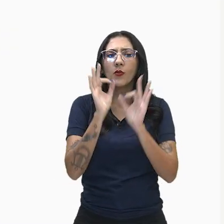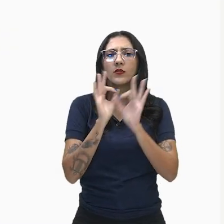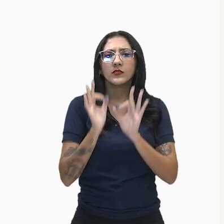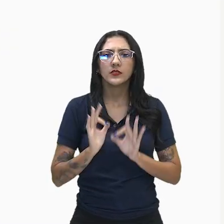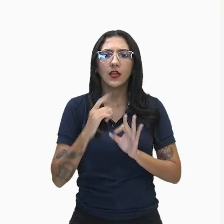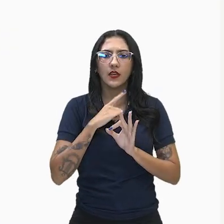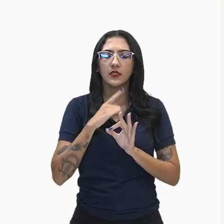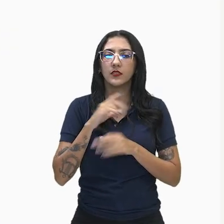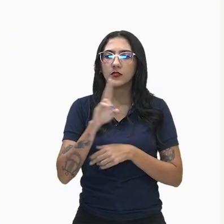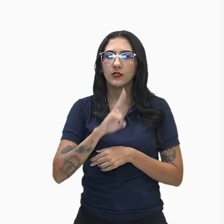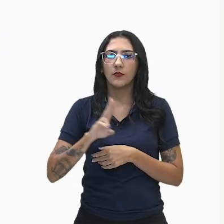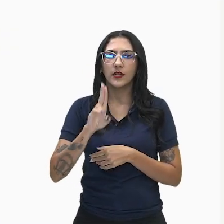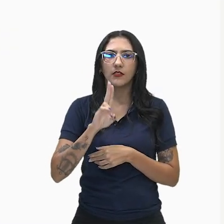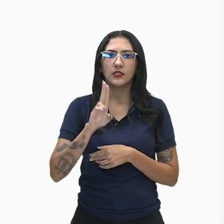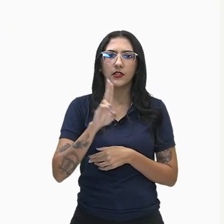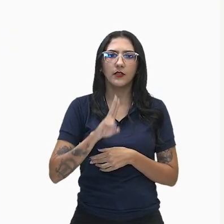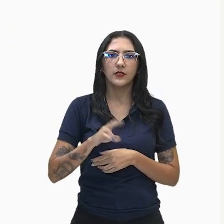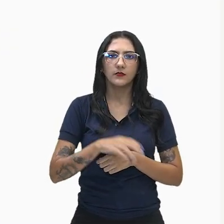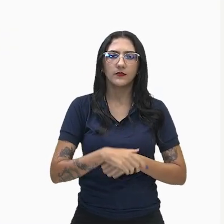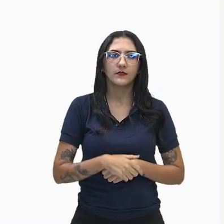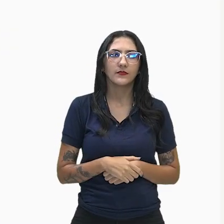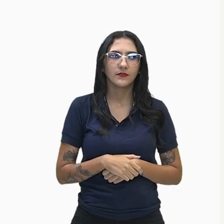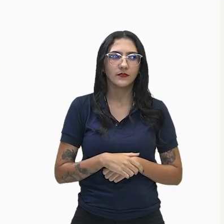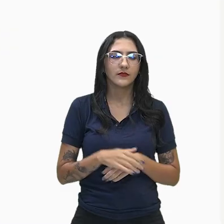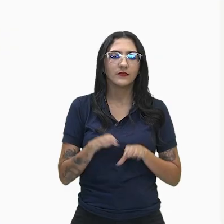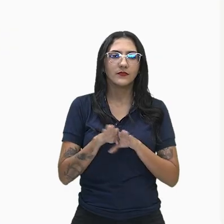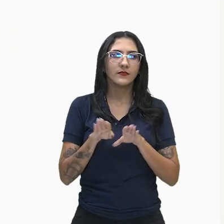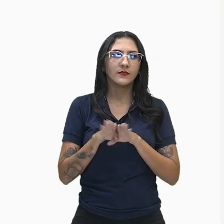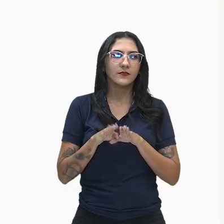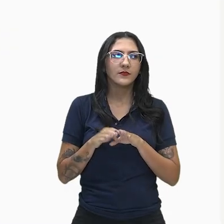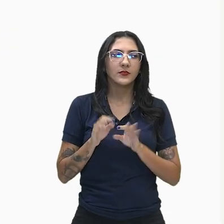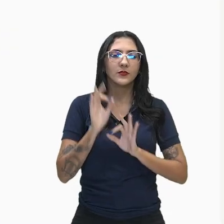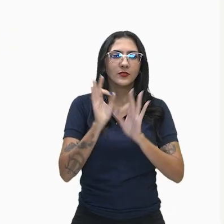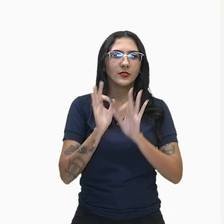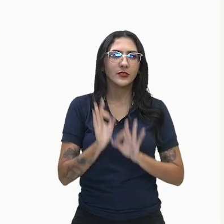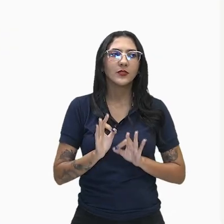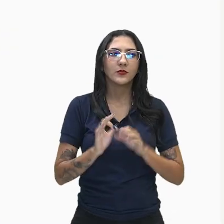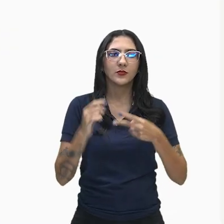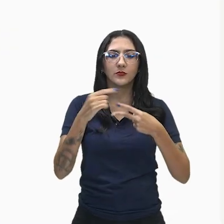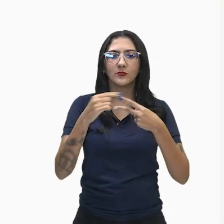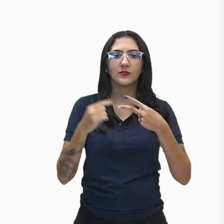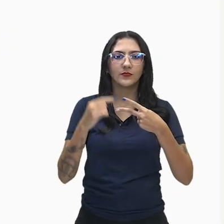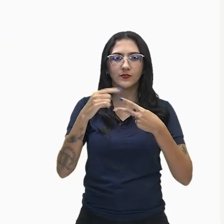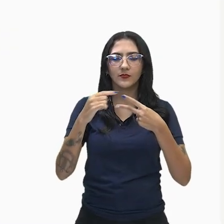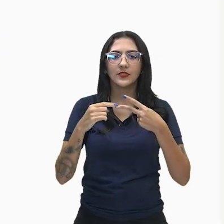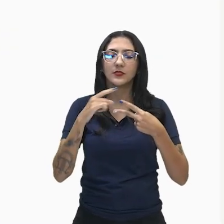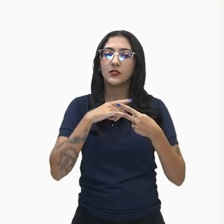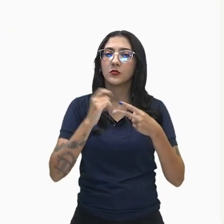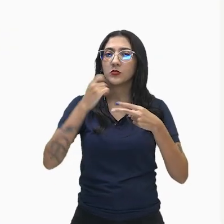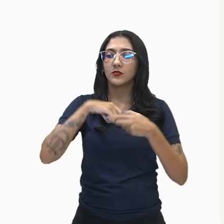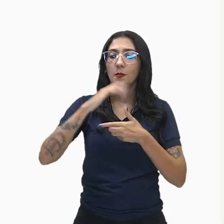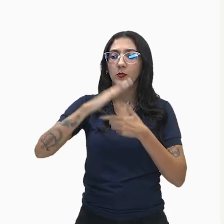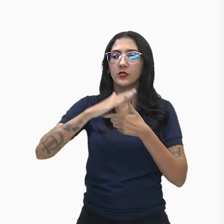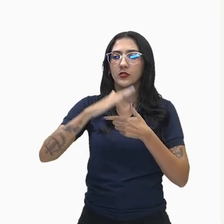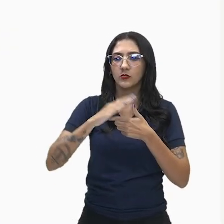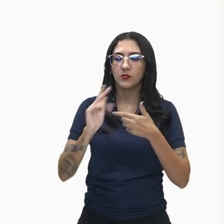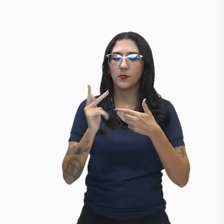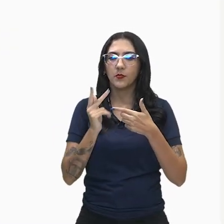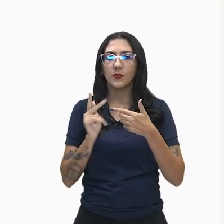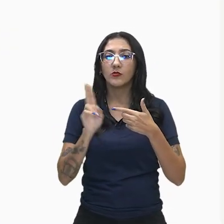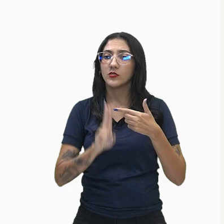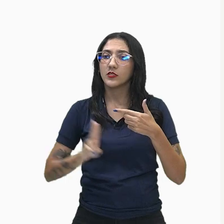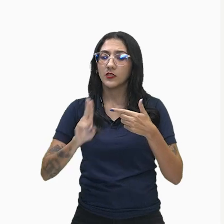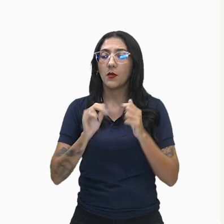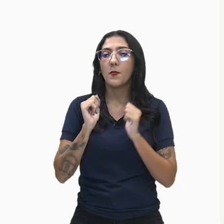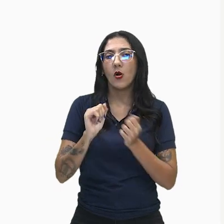um triângulo retângulo, esse termo desconhecido que está faltando, ele é a hipotenusa, a gente pode resolver utilizando o Teorema de Pitágoras. O que diz o